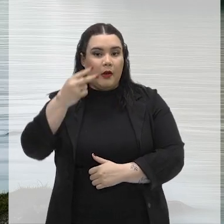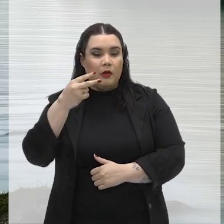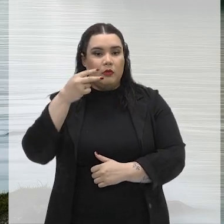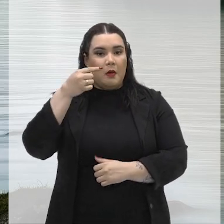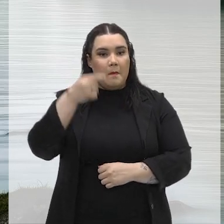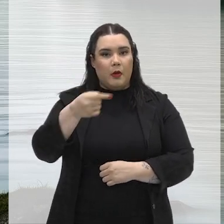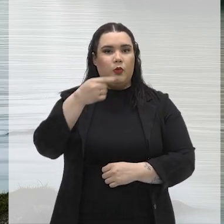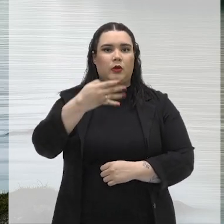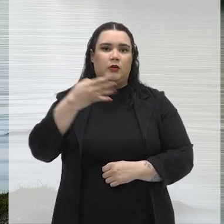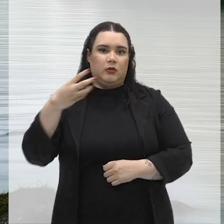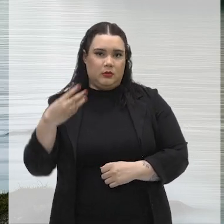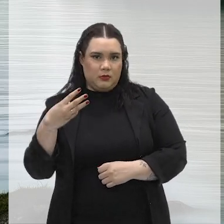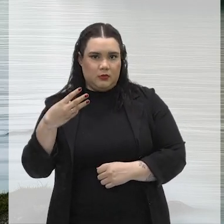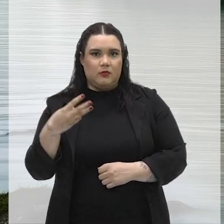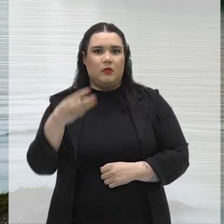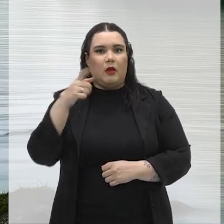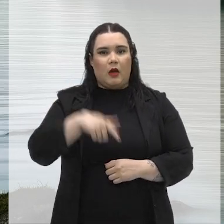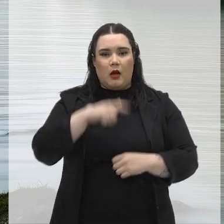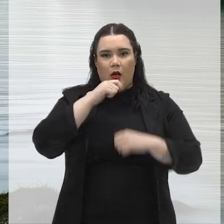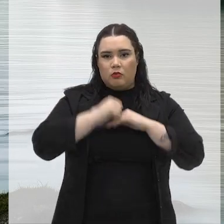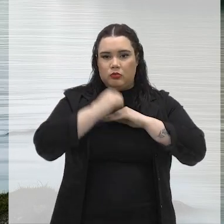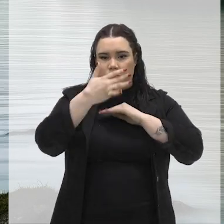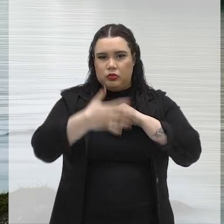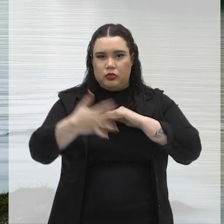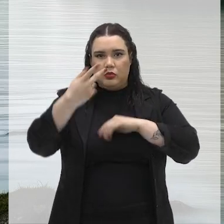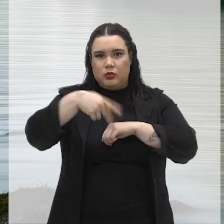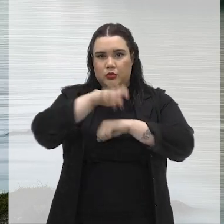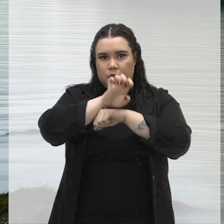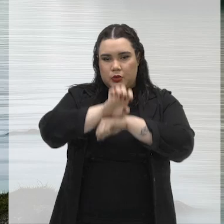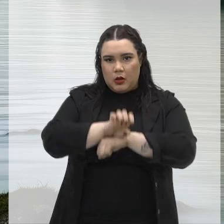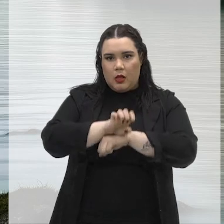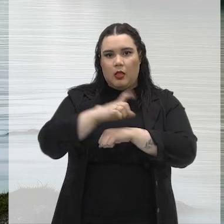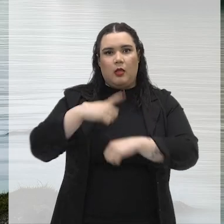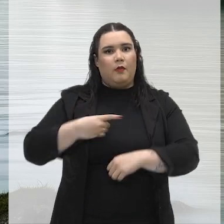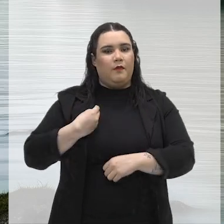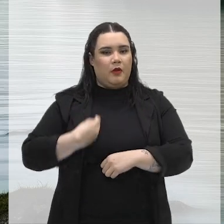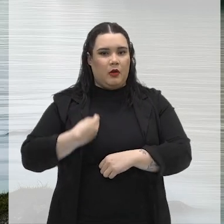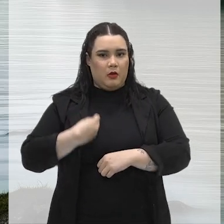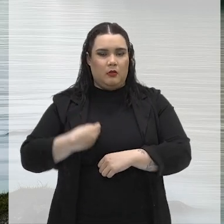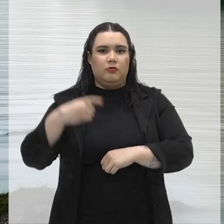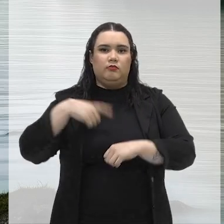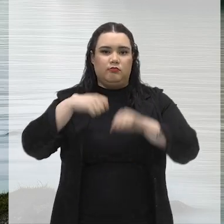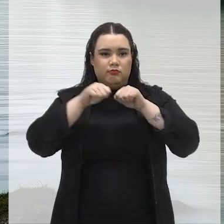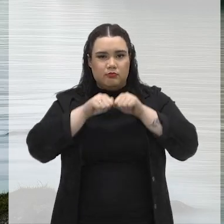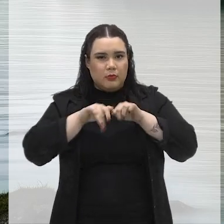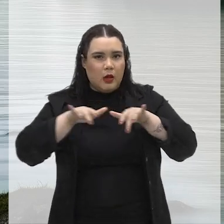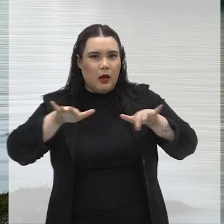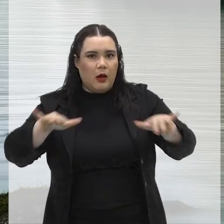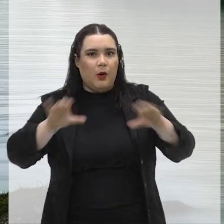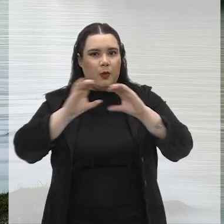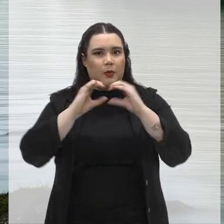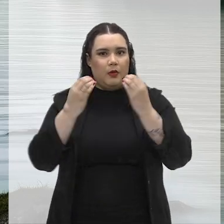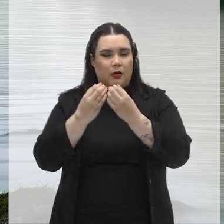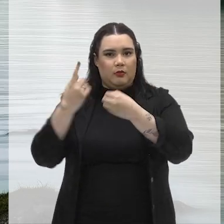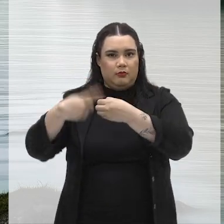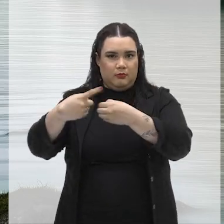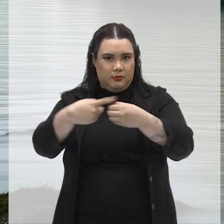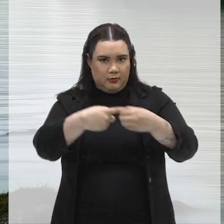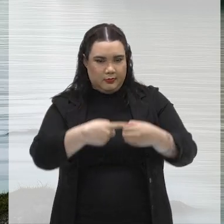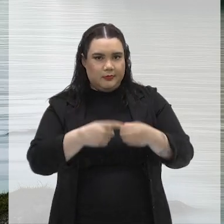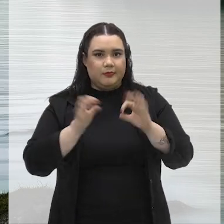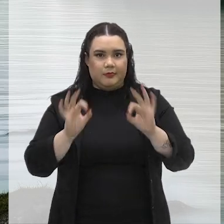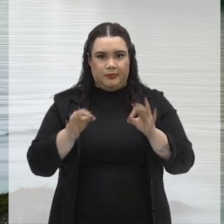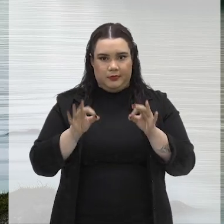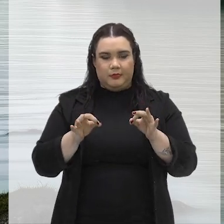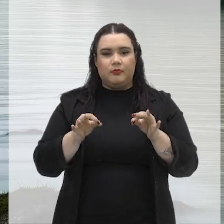aí que banha o nosso estado todo e leva a vida por várias comunidades, não é verdade? Então, isso que eu